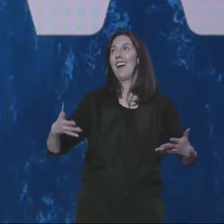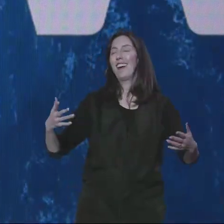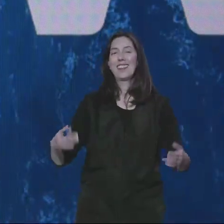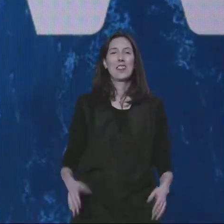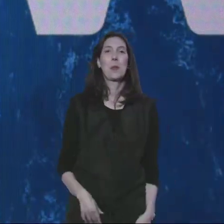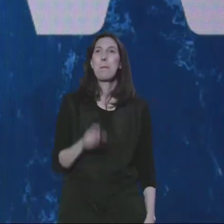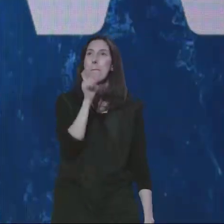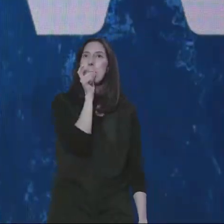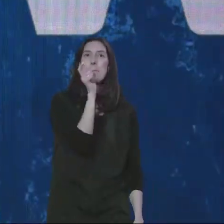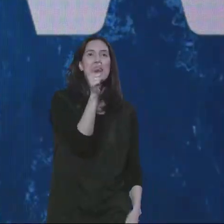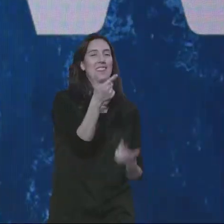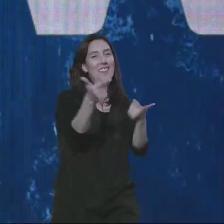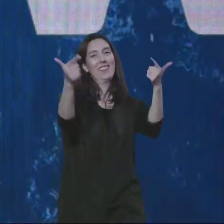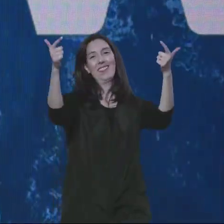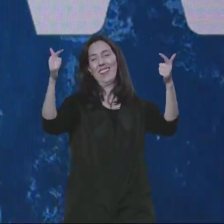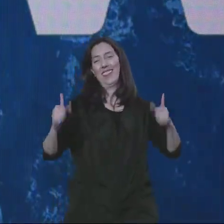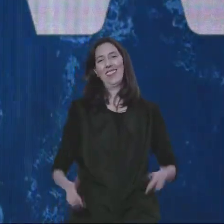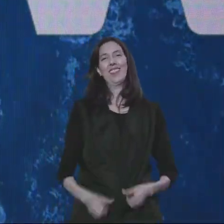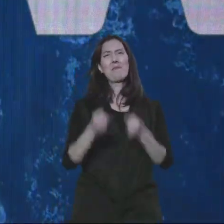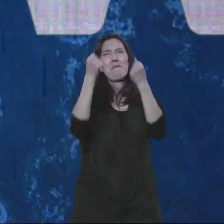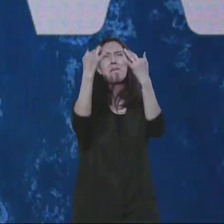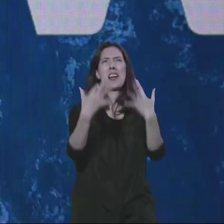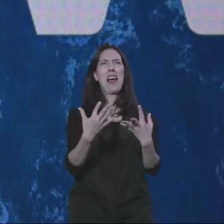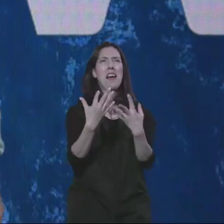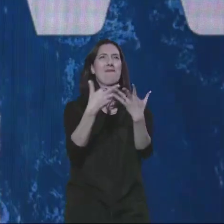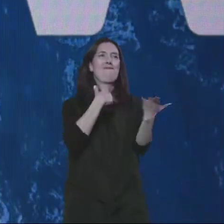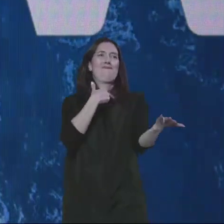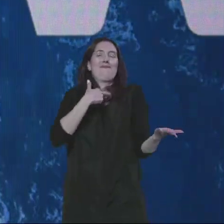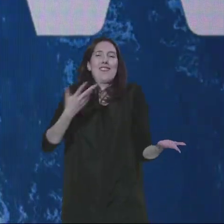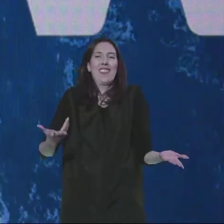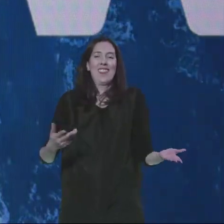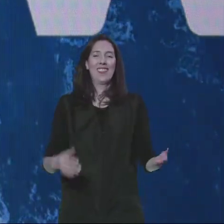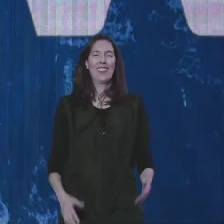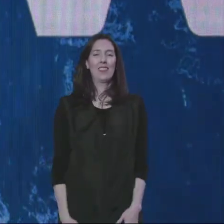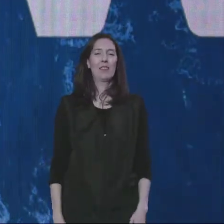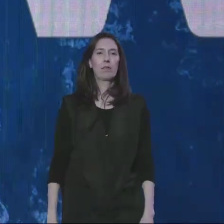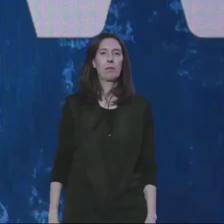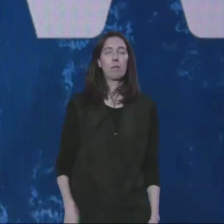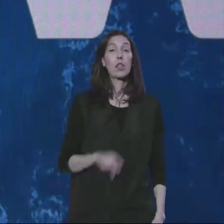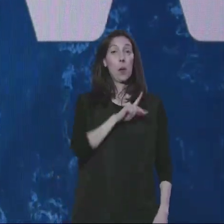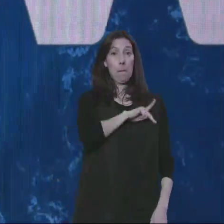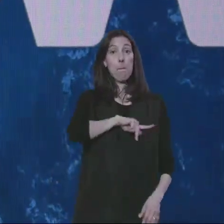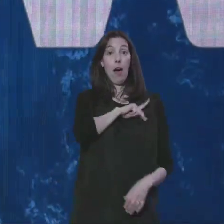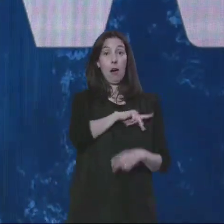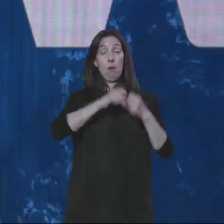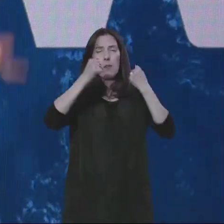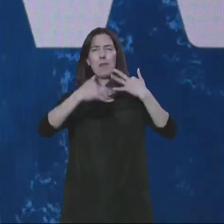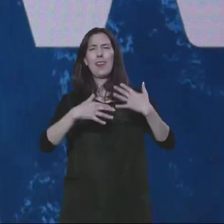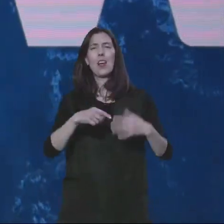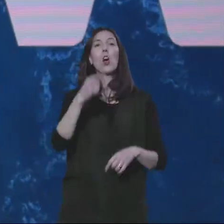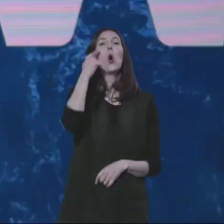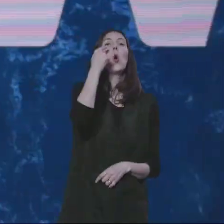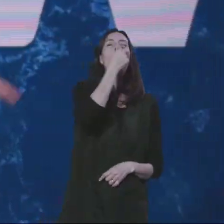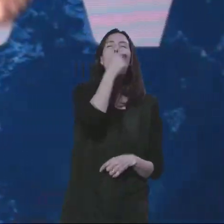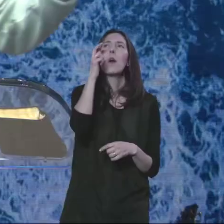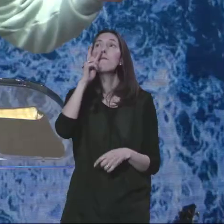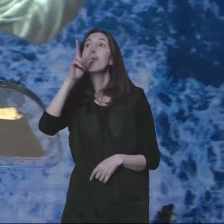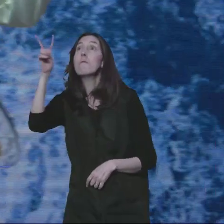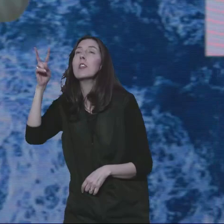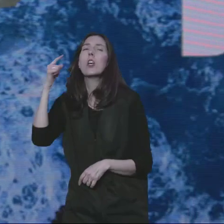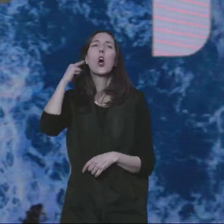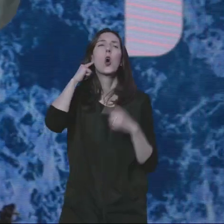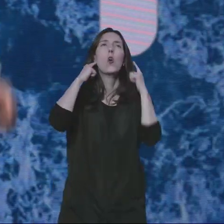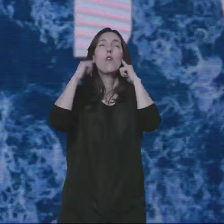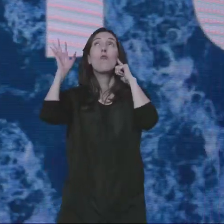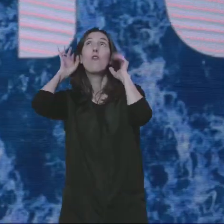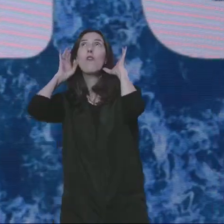não tem nem palavras para explicar. O apóstolo Paulo diz: nem olhos viram, nem ouvidos ouviram o que Deus preparou para